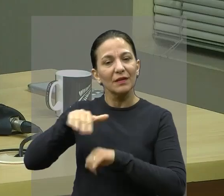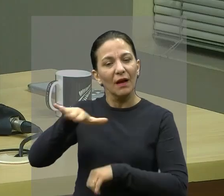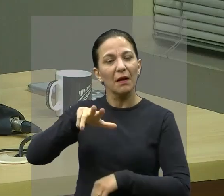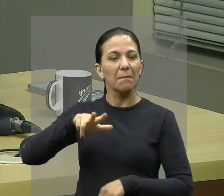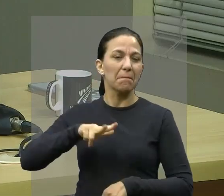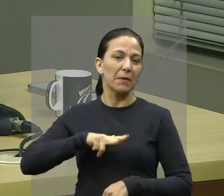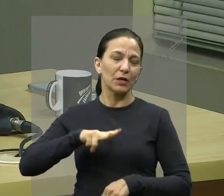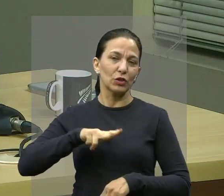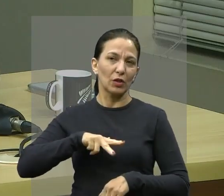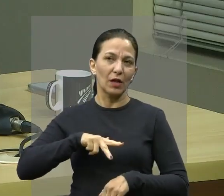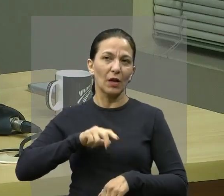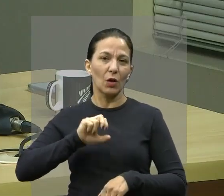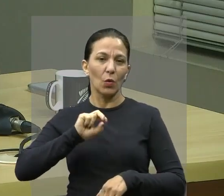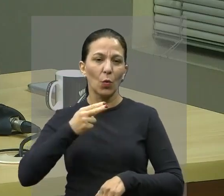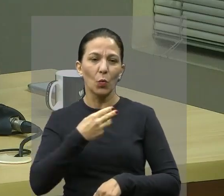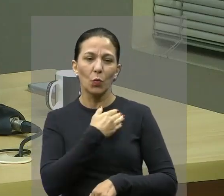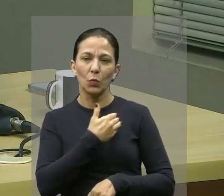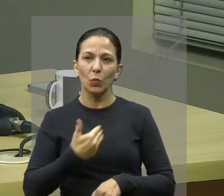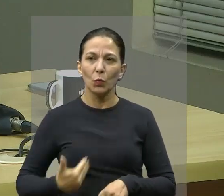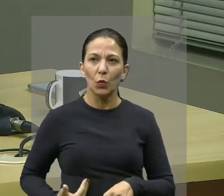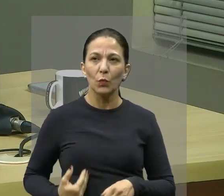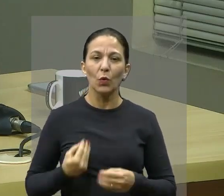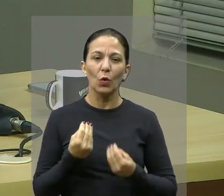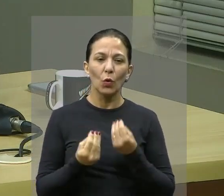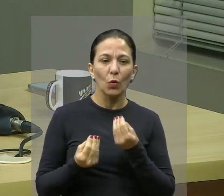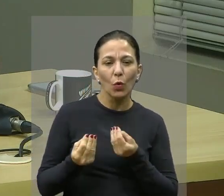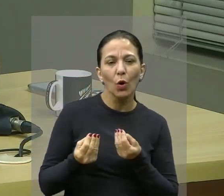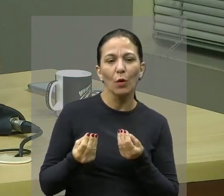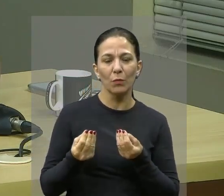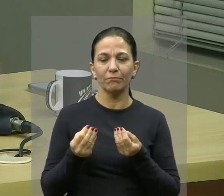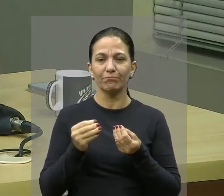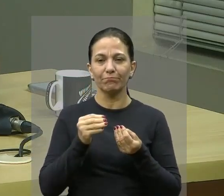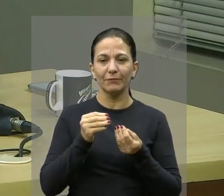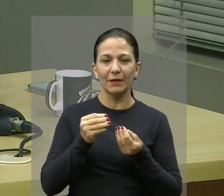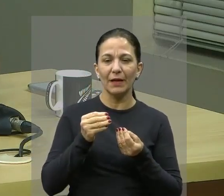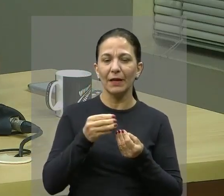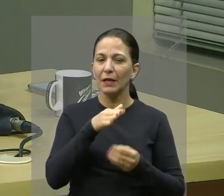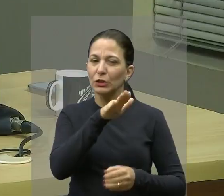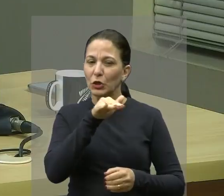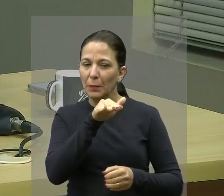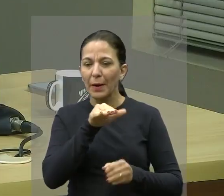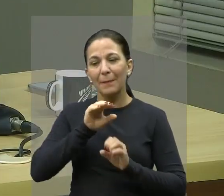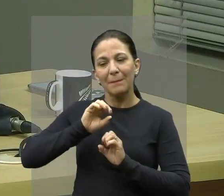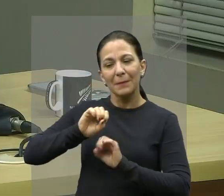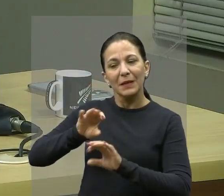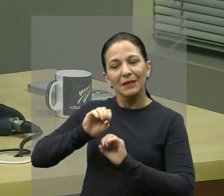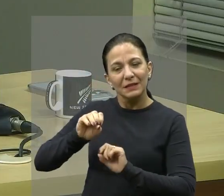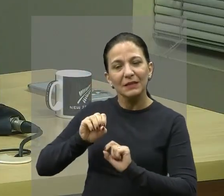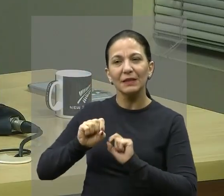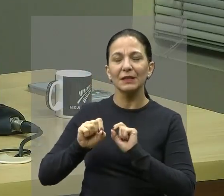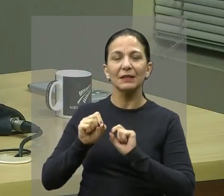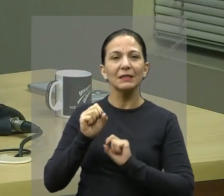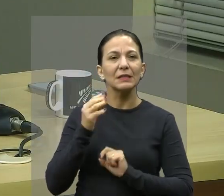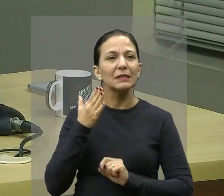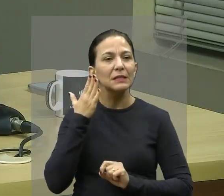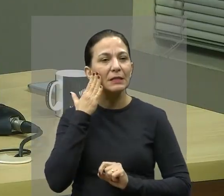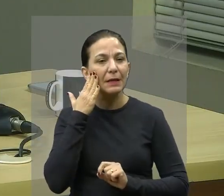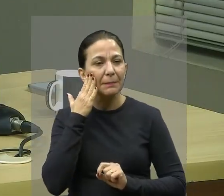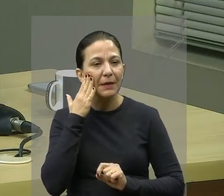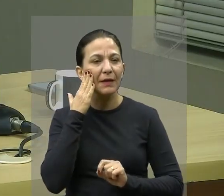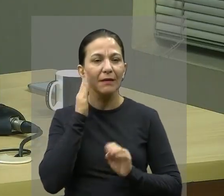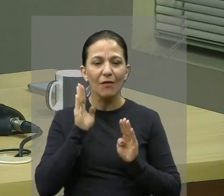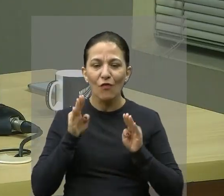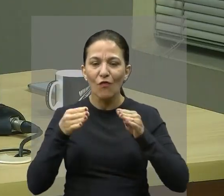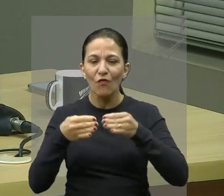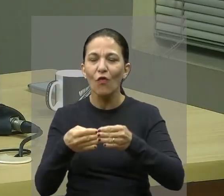privado quanto no público, como que está essa dinâmica, para a gente ter dimensão também da demanda, né, em